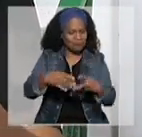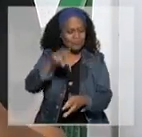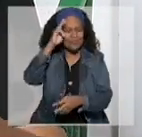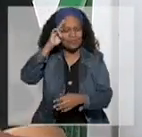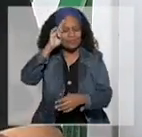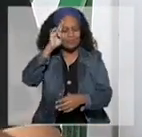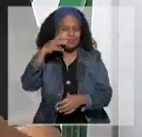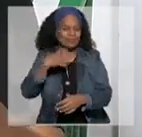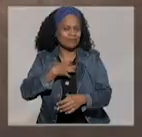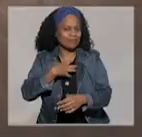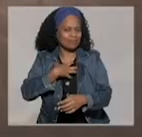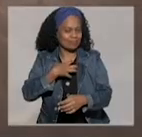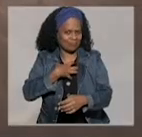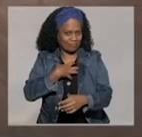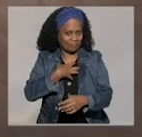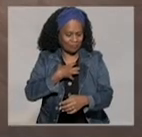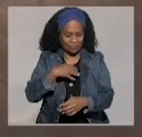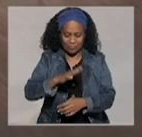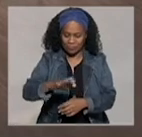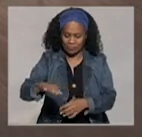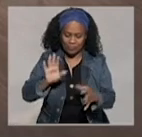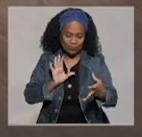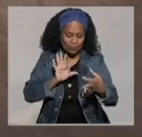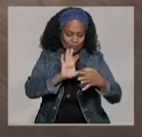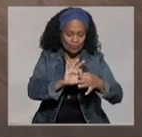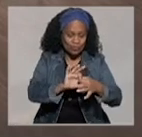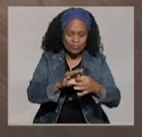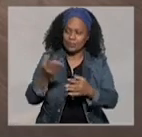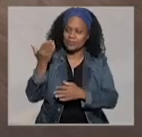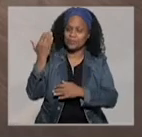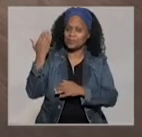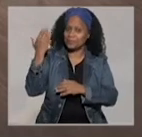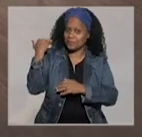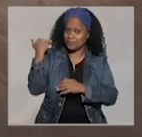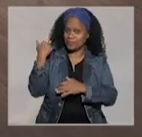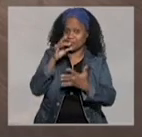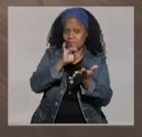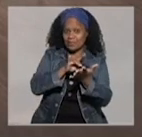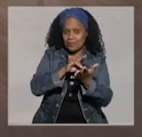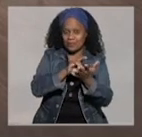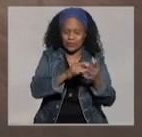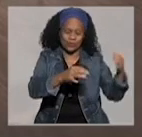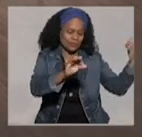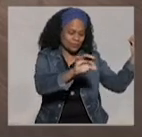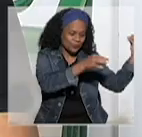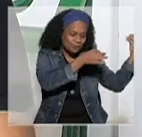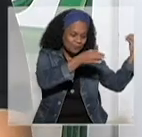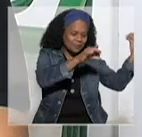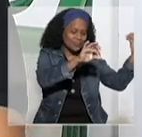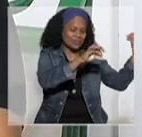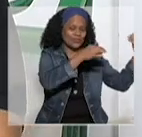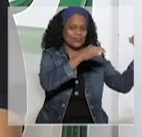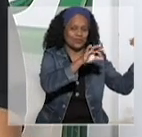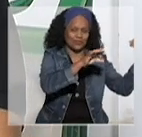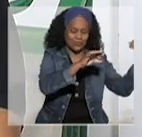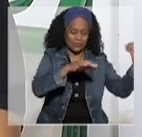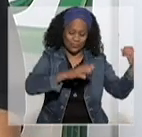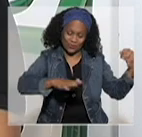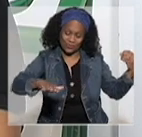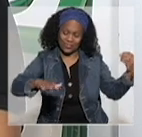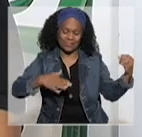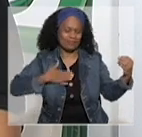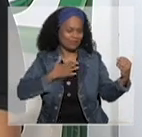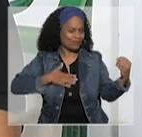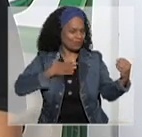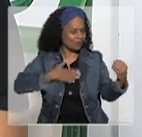dessa lembrança emotiva, afetiva das crianças com relação ao passado dela. Mas, realmente, o violino, ele atrai bastante.